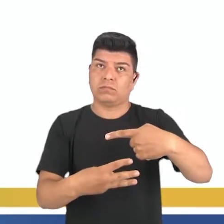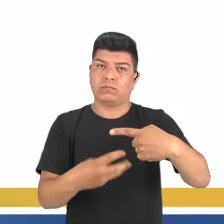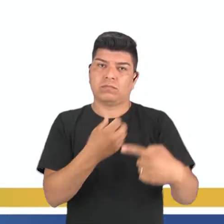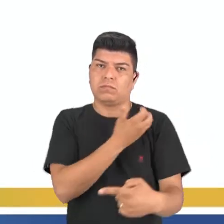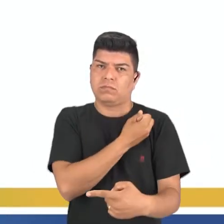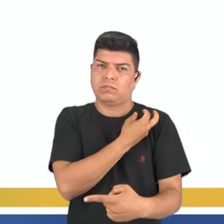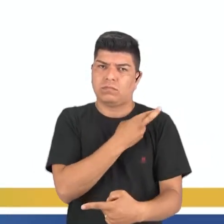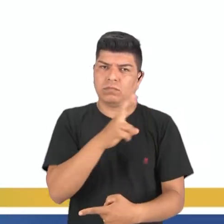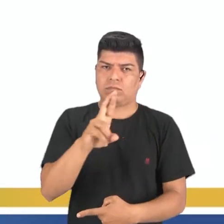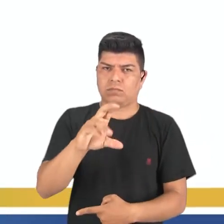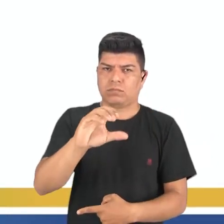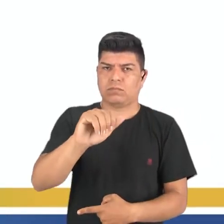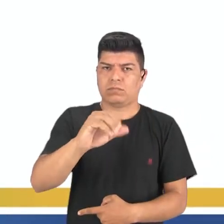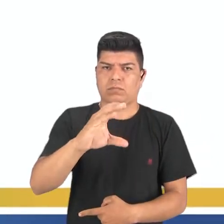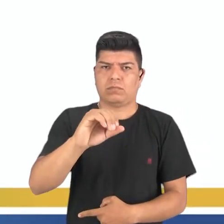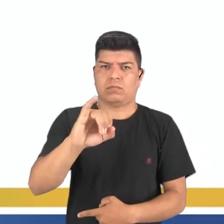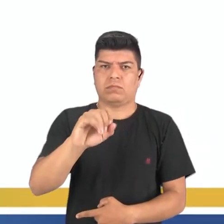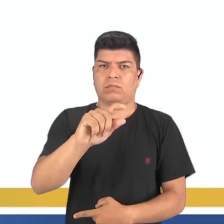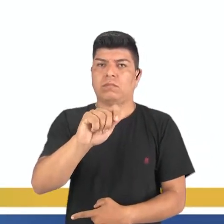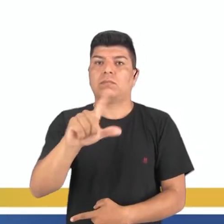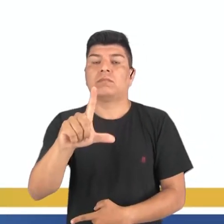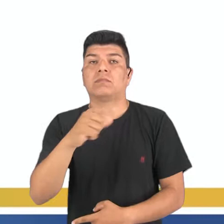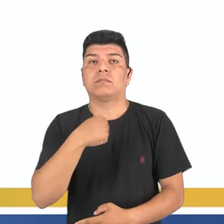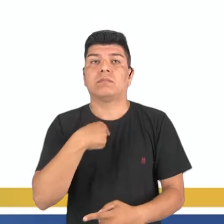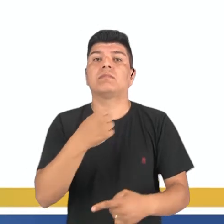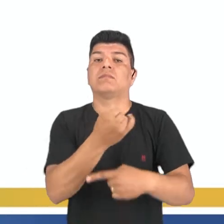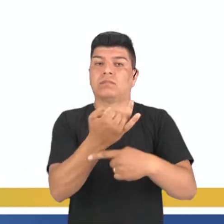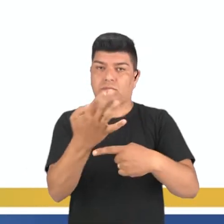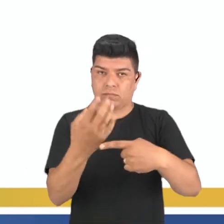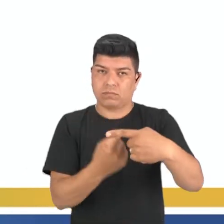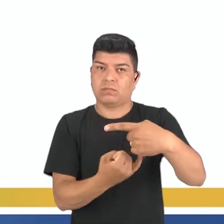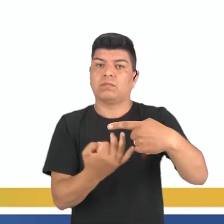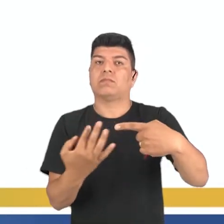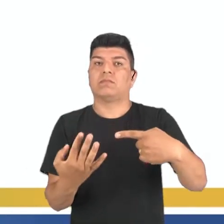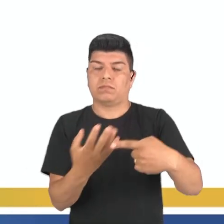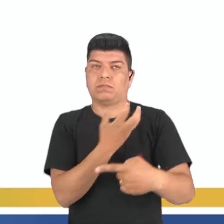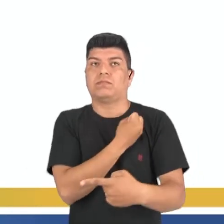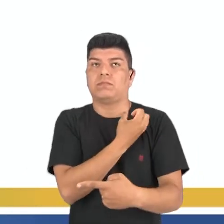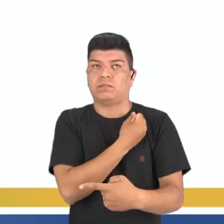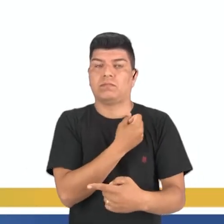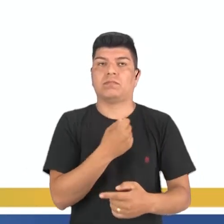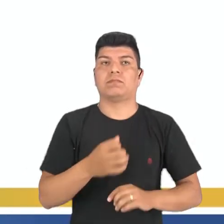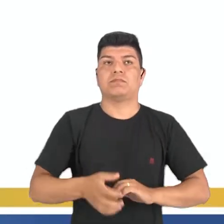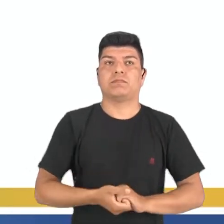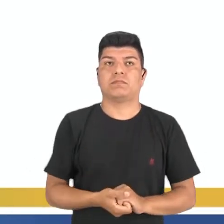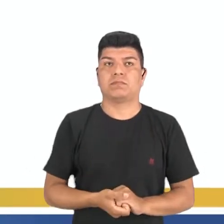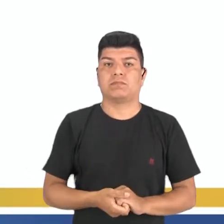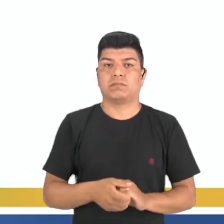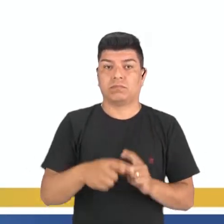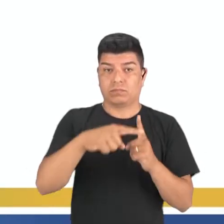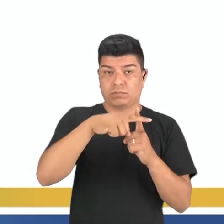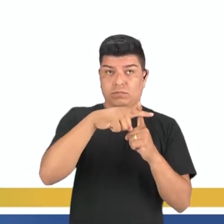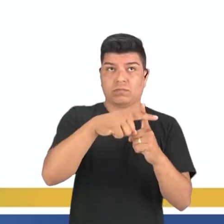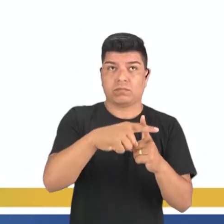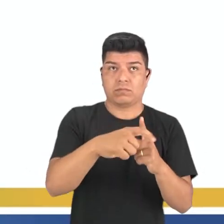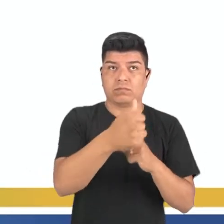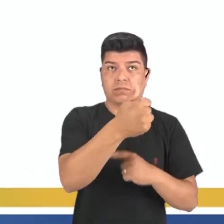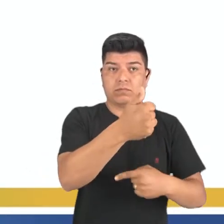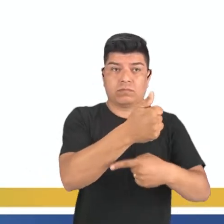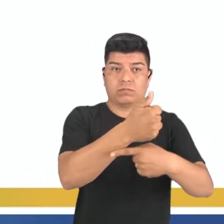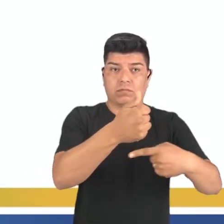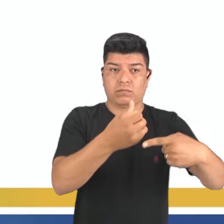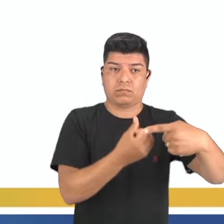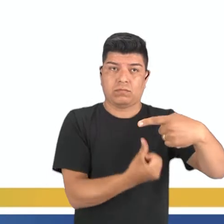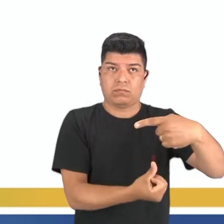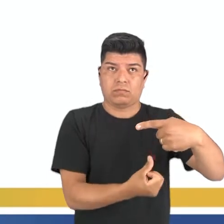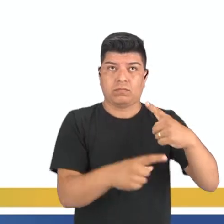números racionais? Sem nenhuma dúvida, pois são frações de números inteiros. Então vamos lá. Para eu somar 1/6 com